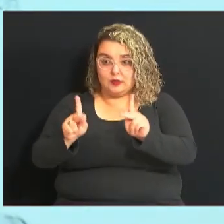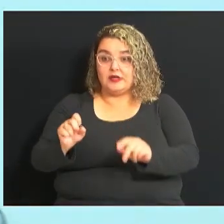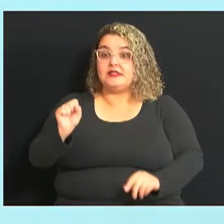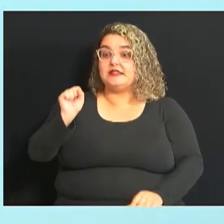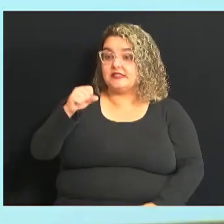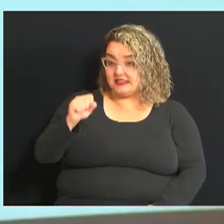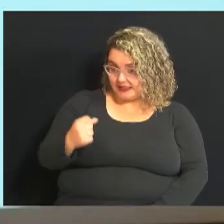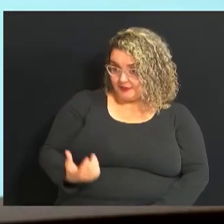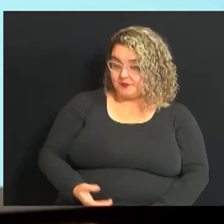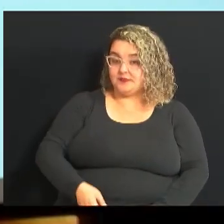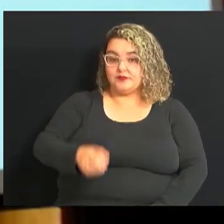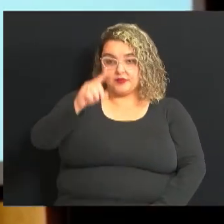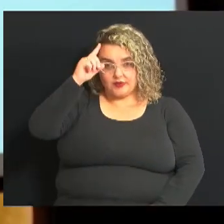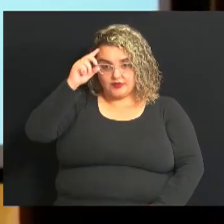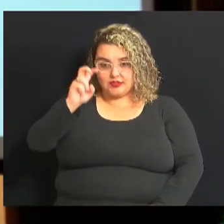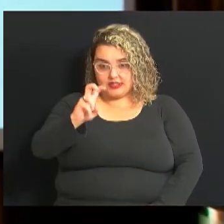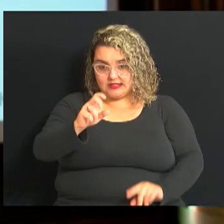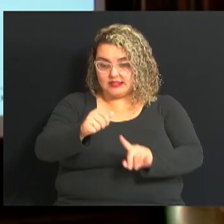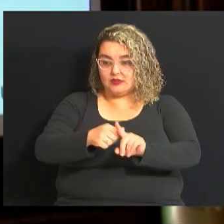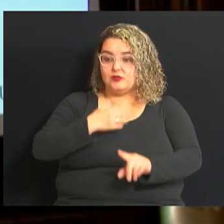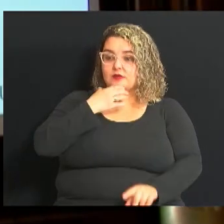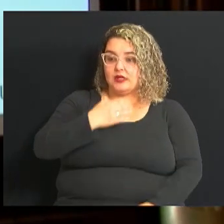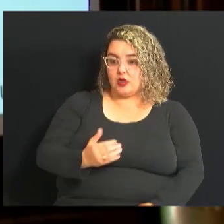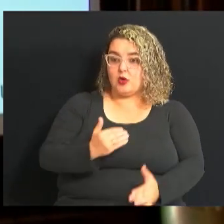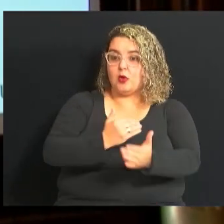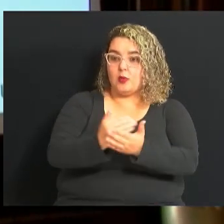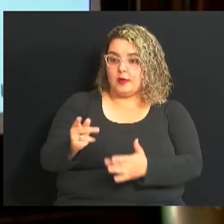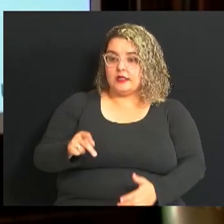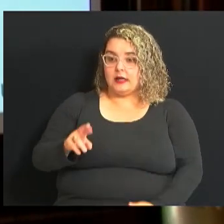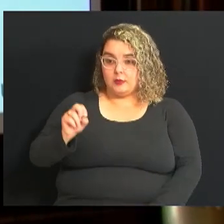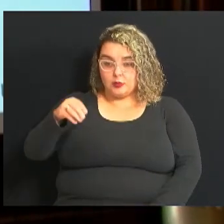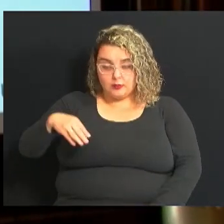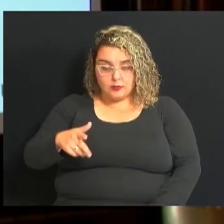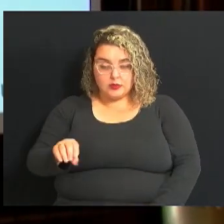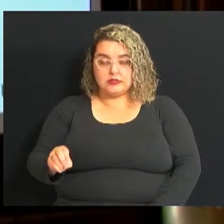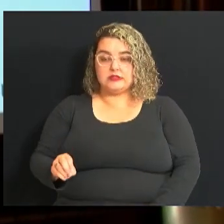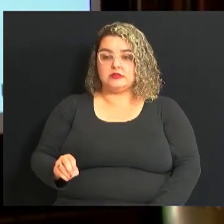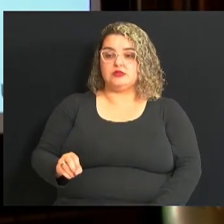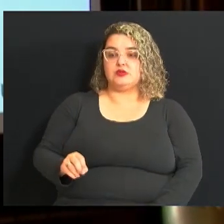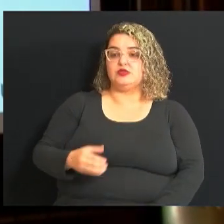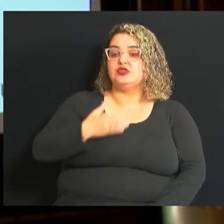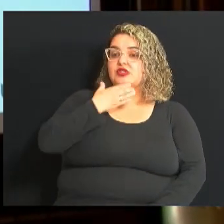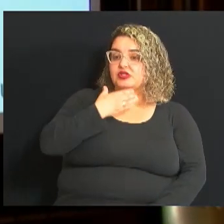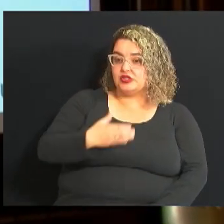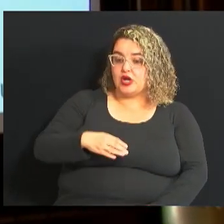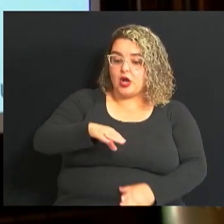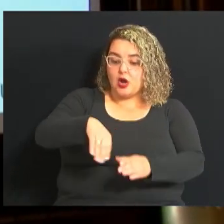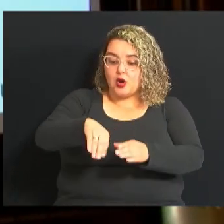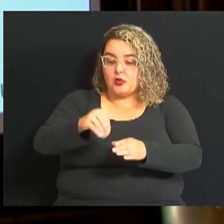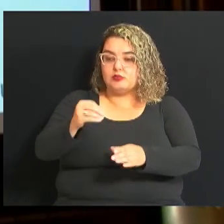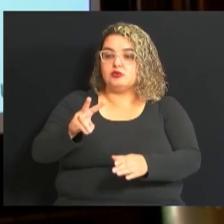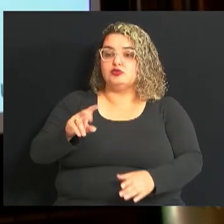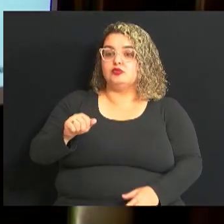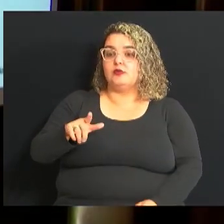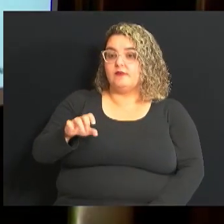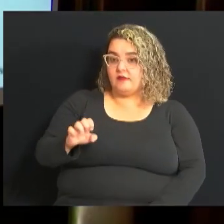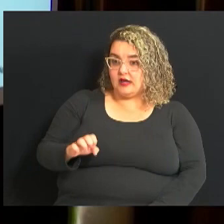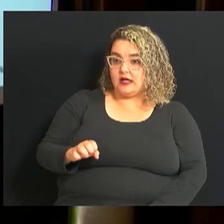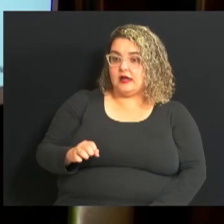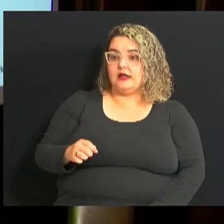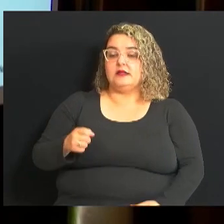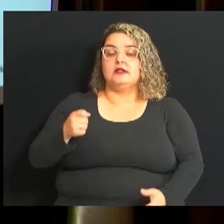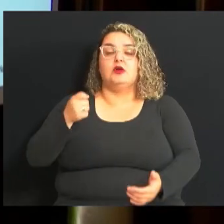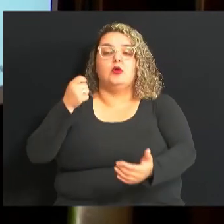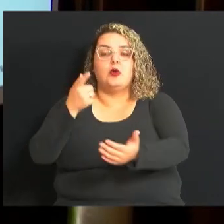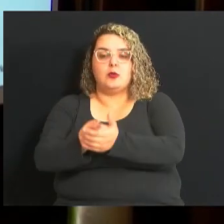partir do dia 5 de dezembro a gente começa a nossa promoção de Natal nos 2 shoppings. O sorteio de vale compras é diferente para cada um